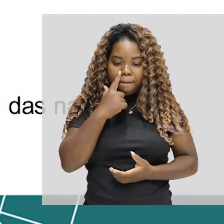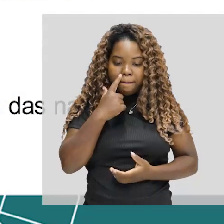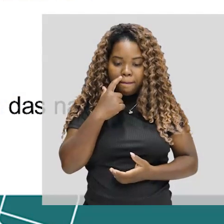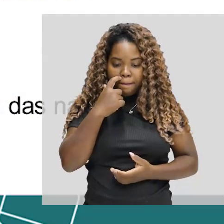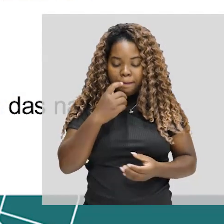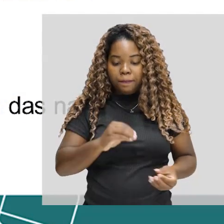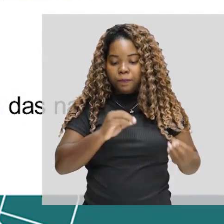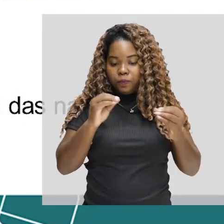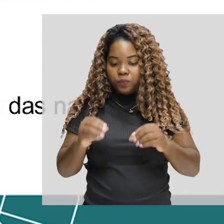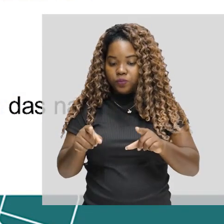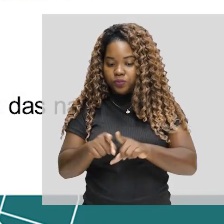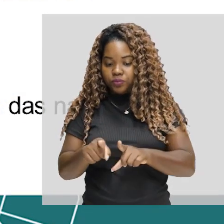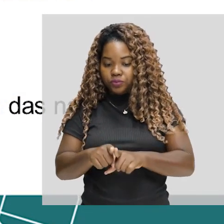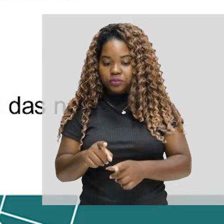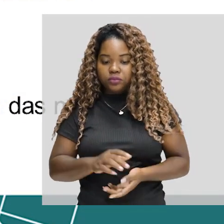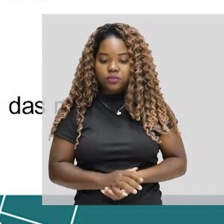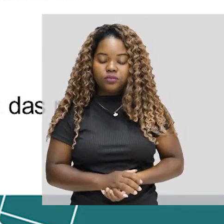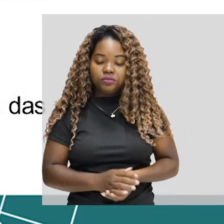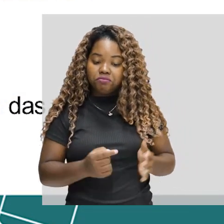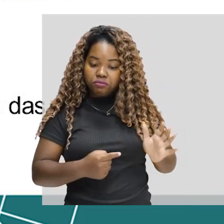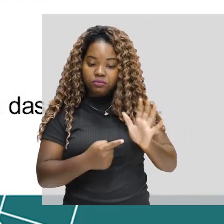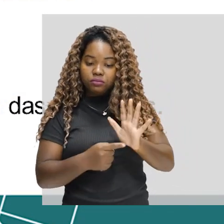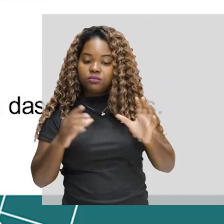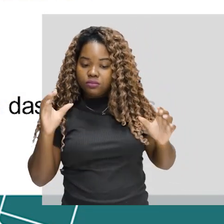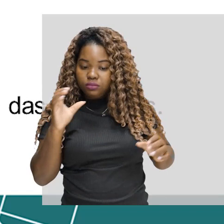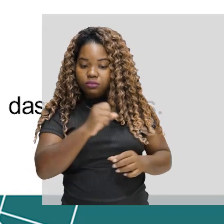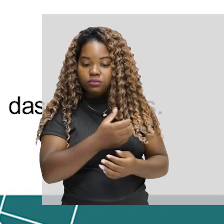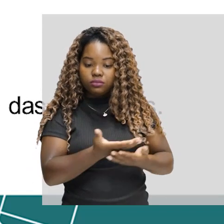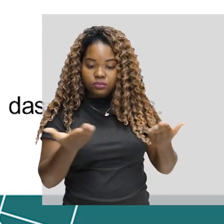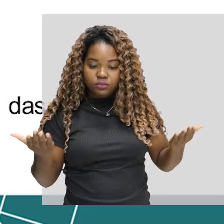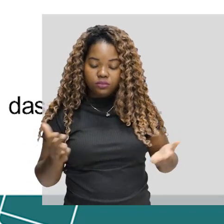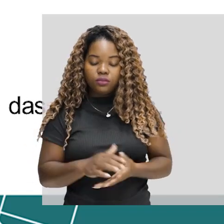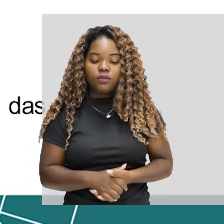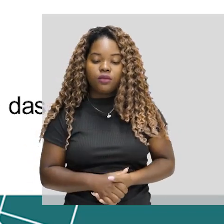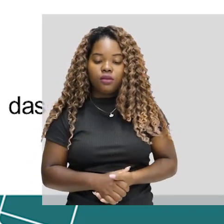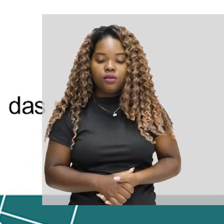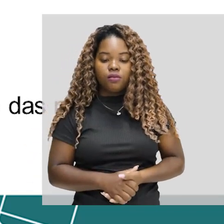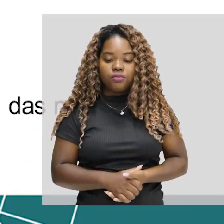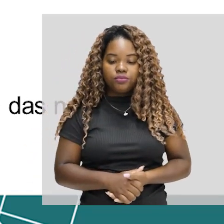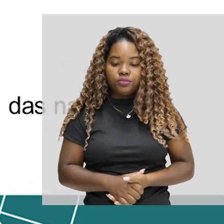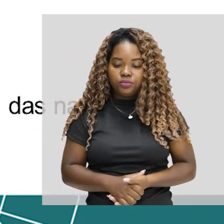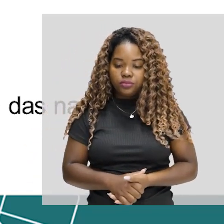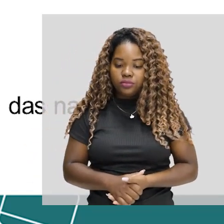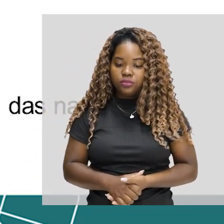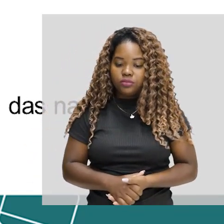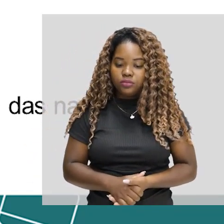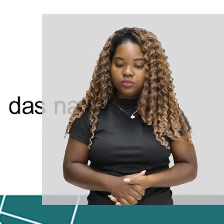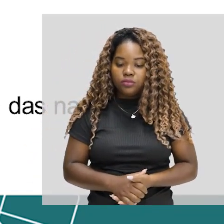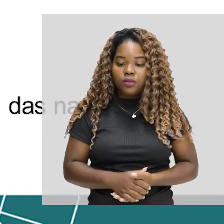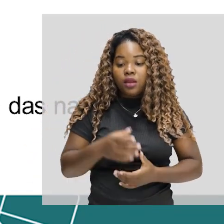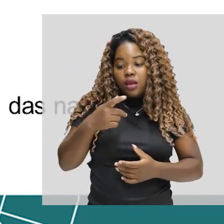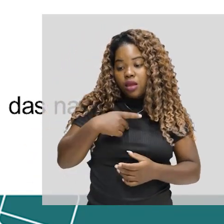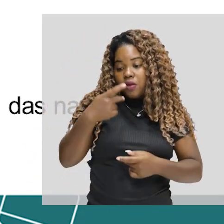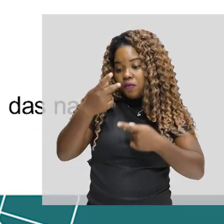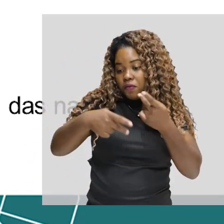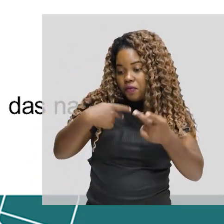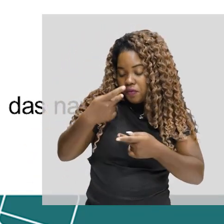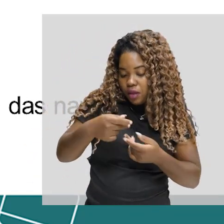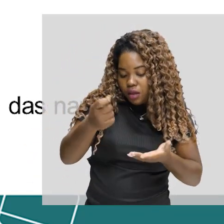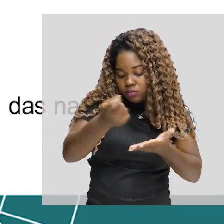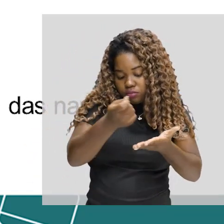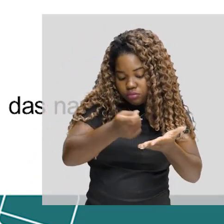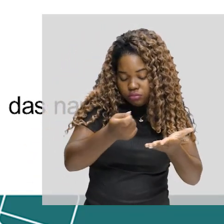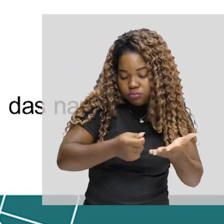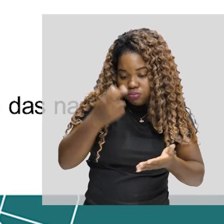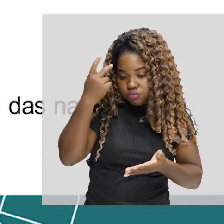Eu trouxe aqui já uma apresentação rápida dos elementos da narrativa, tá? Eu conto uma história, essa história tem